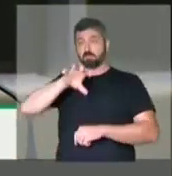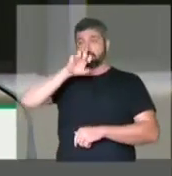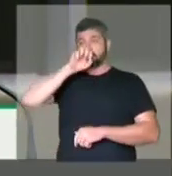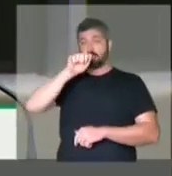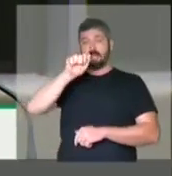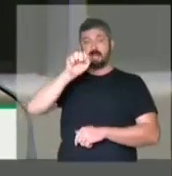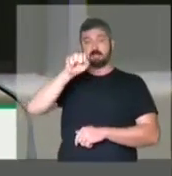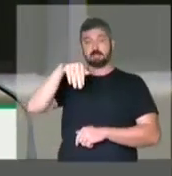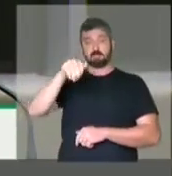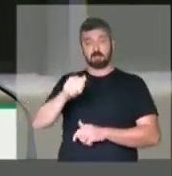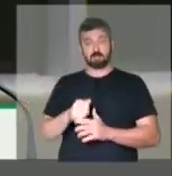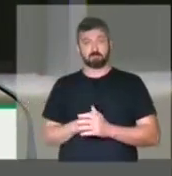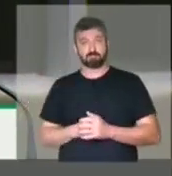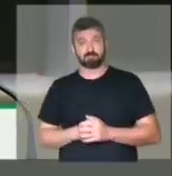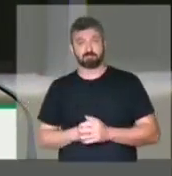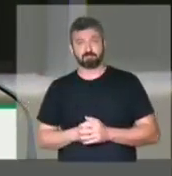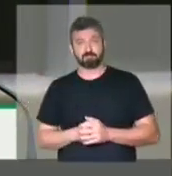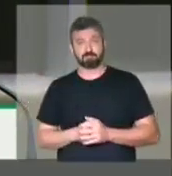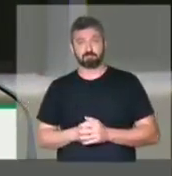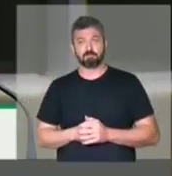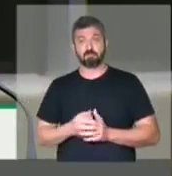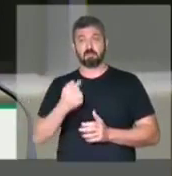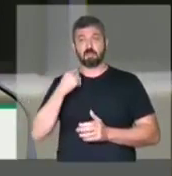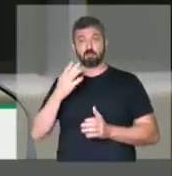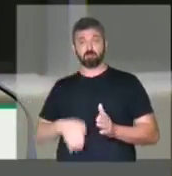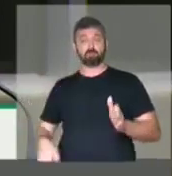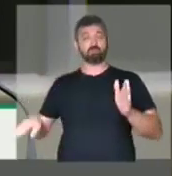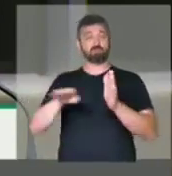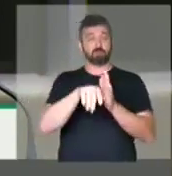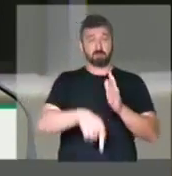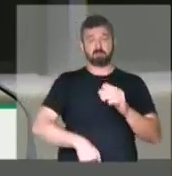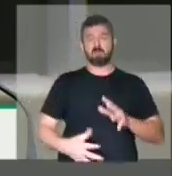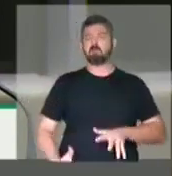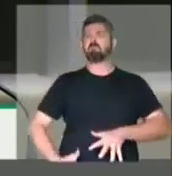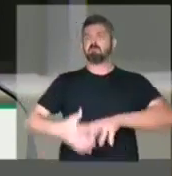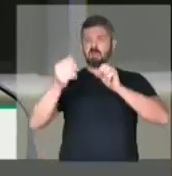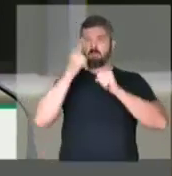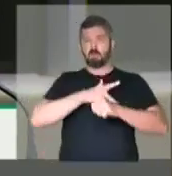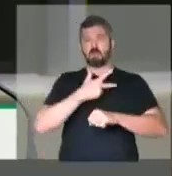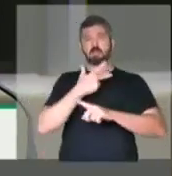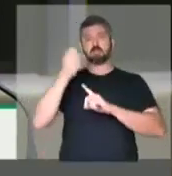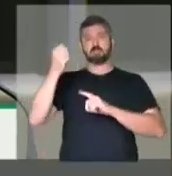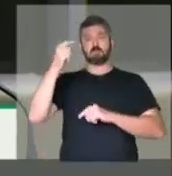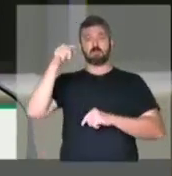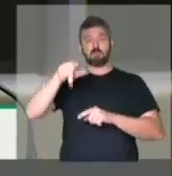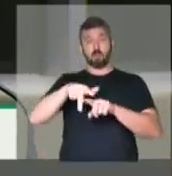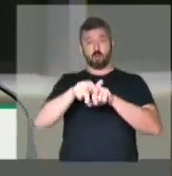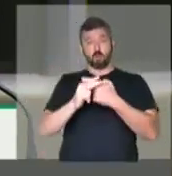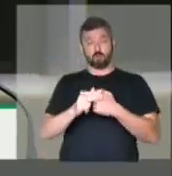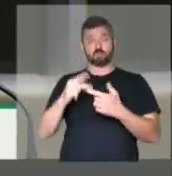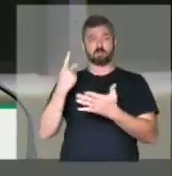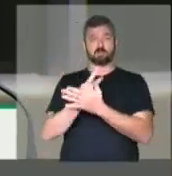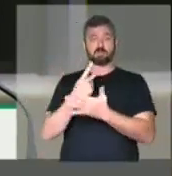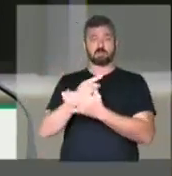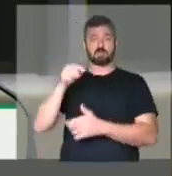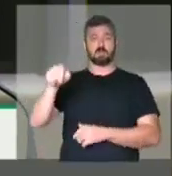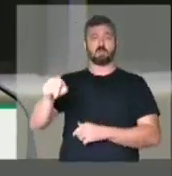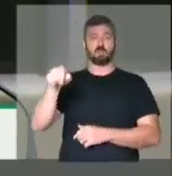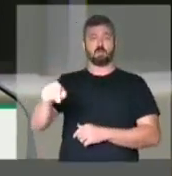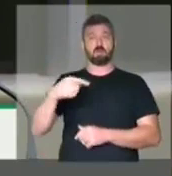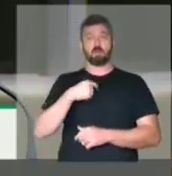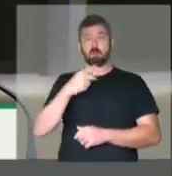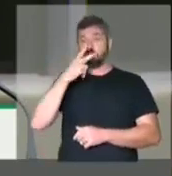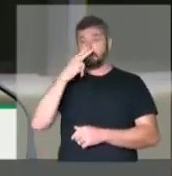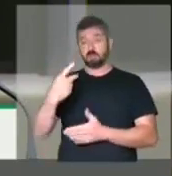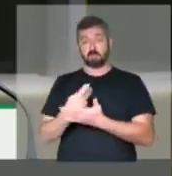asma, bronquite. E eu vim para cá para brigar por isso, para tentar corrigir aquilo que